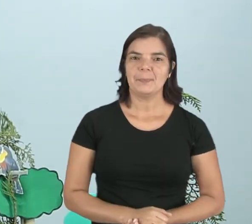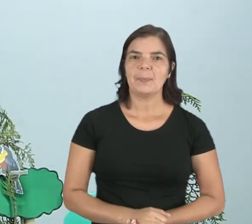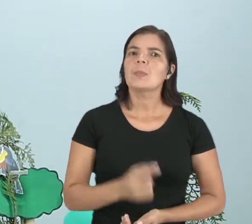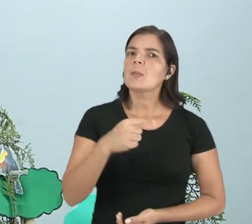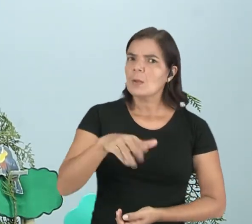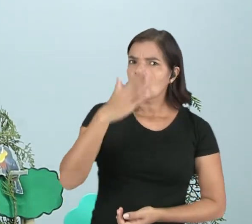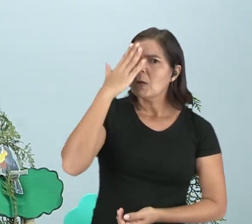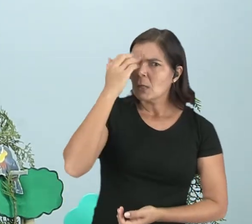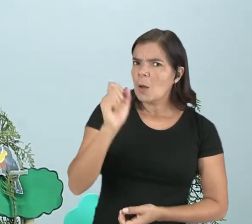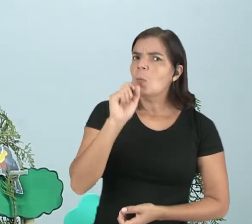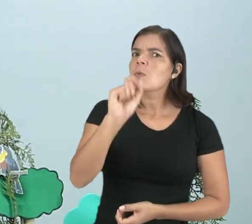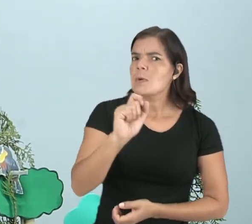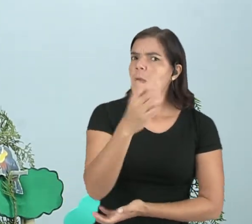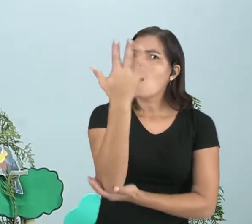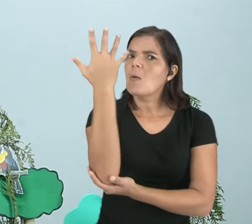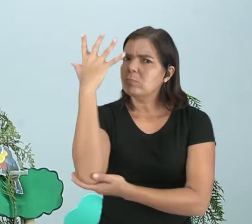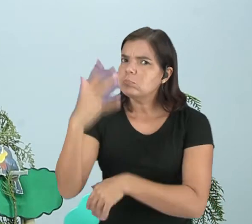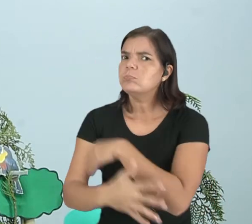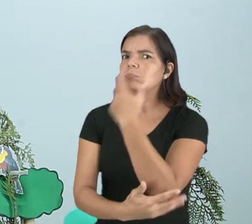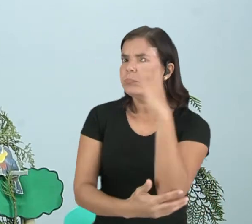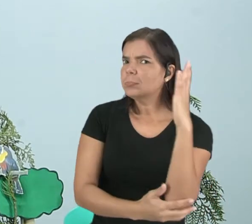Você sabe o que é uma paisagem?